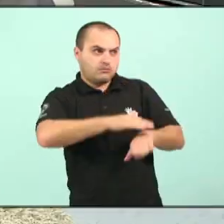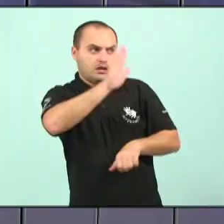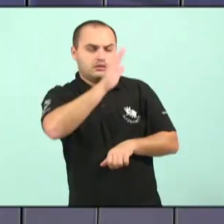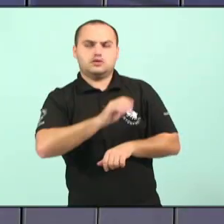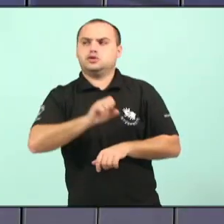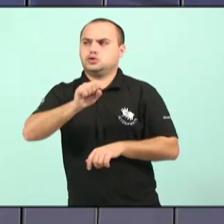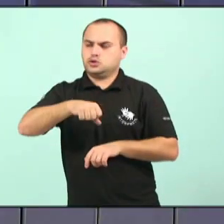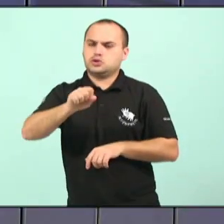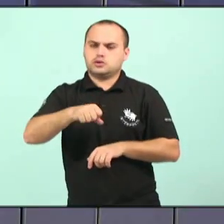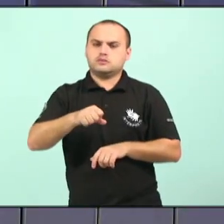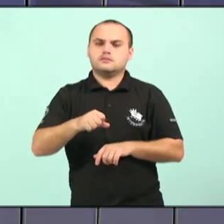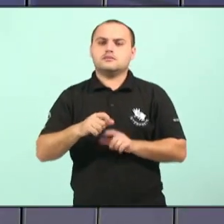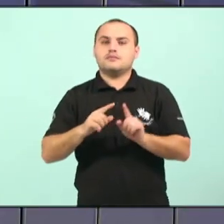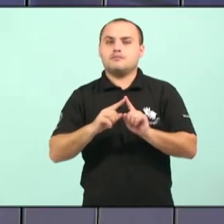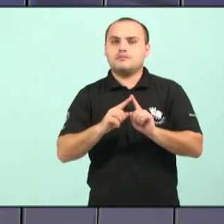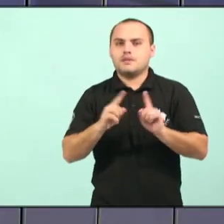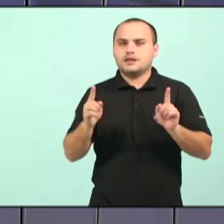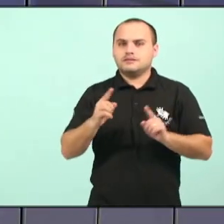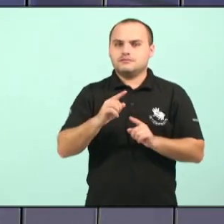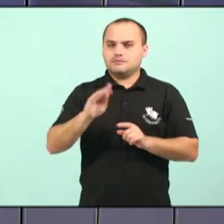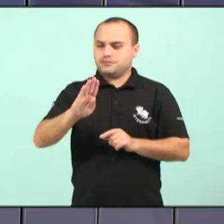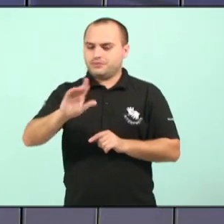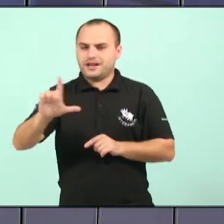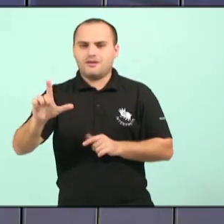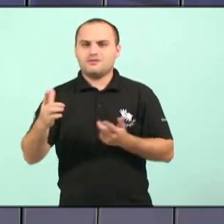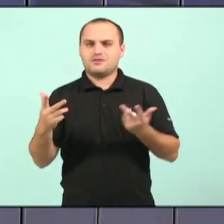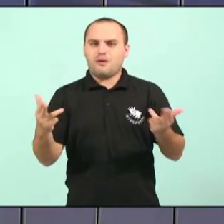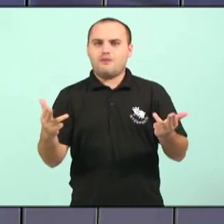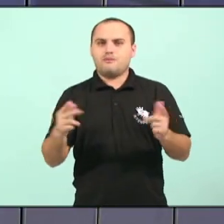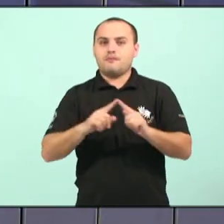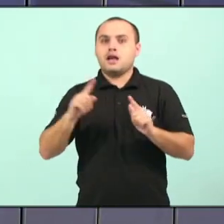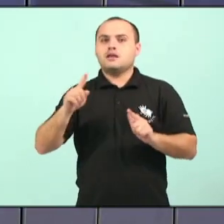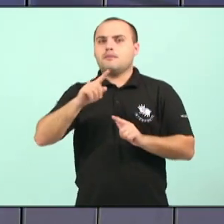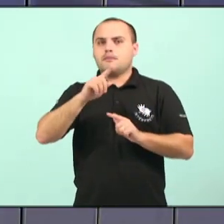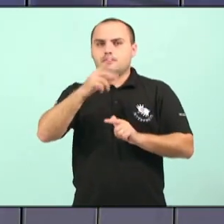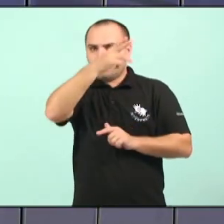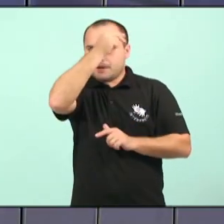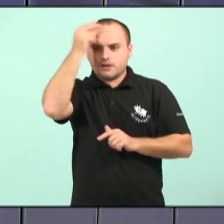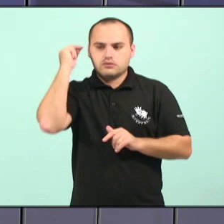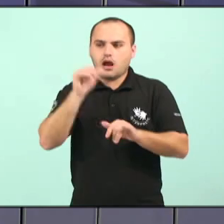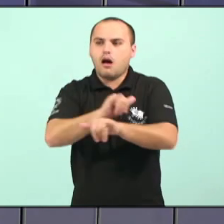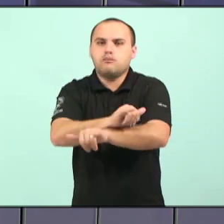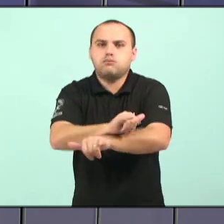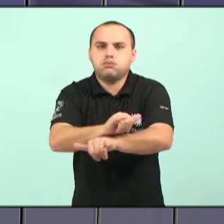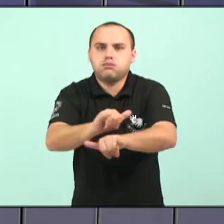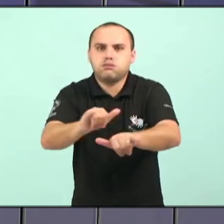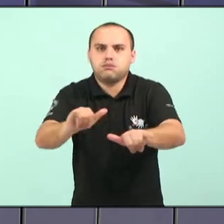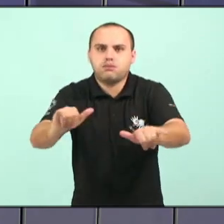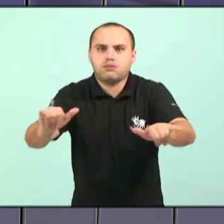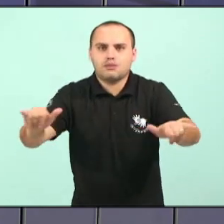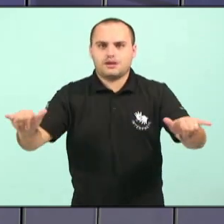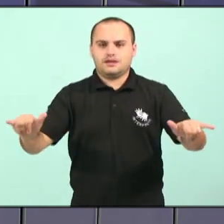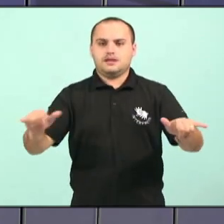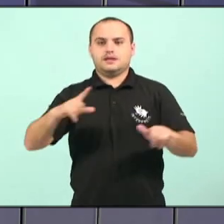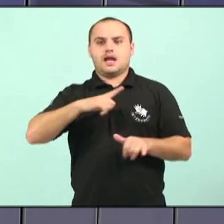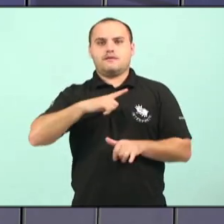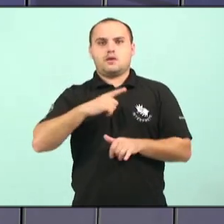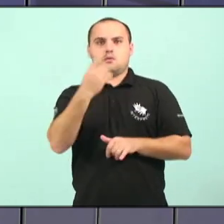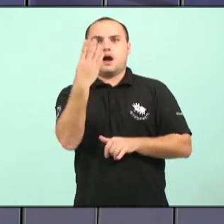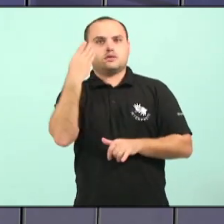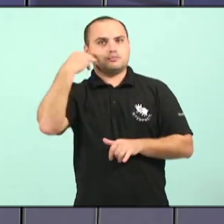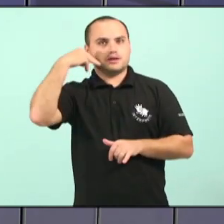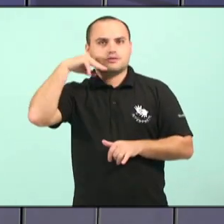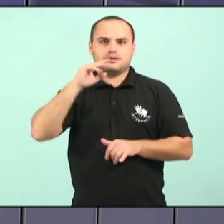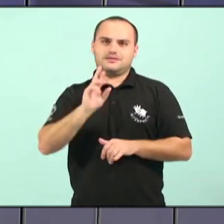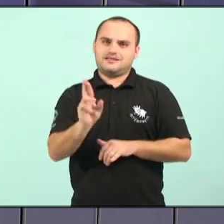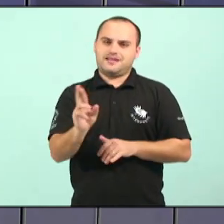o mesmo programa, mas lá com a participação da prefeitura, a divulgação da prefeitura, eles obtiveram cerca de 4 milhões de reais. Então, bem mais que a nossa,